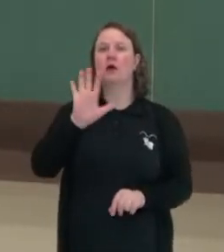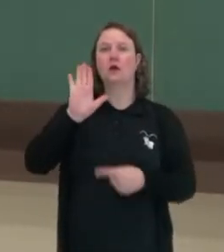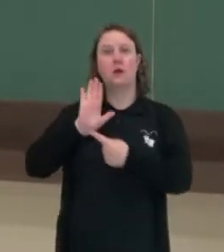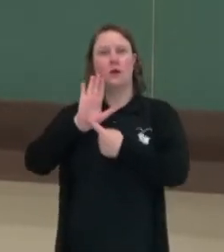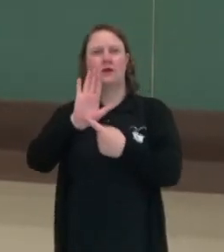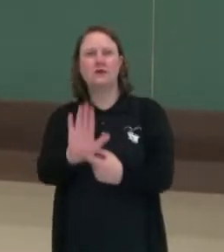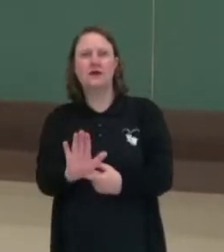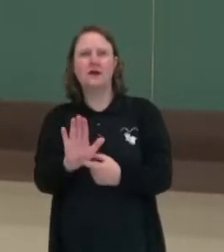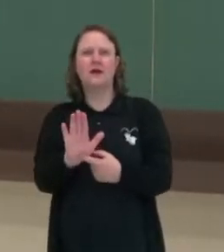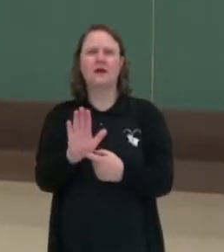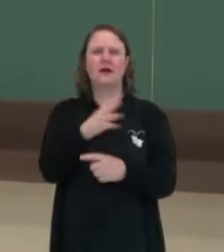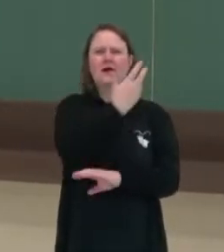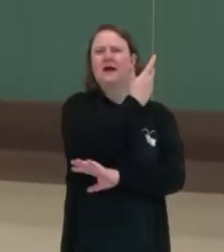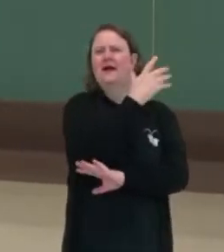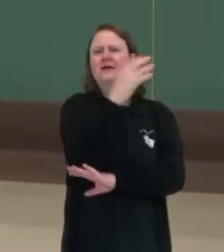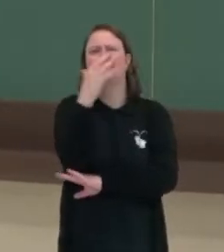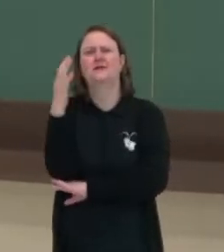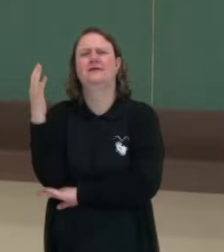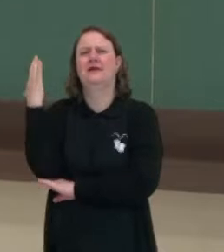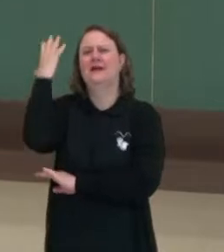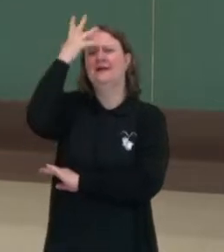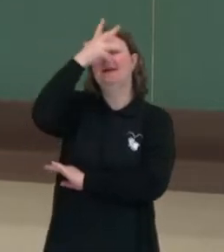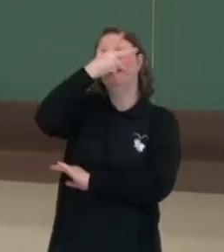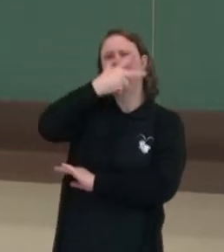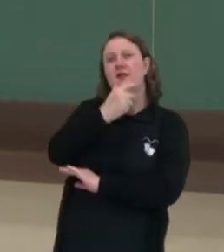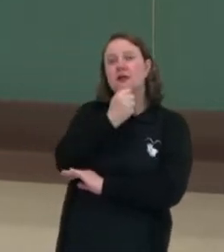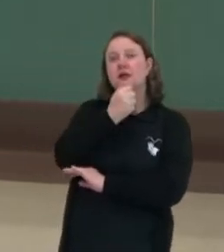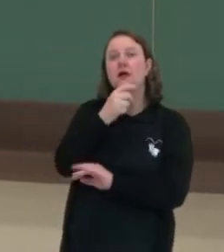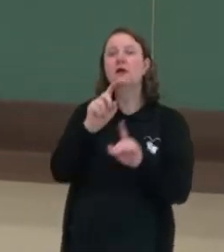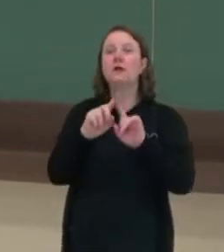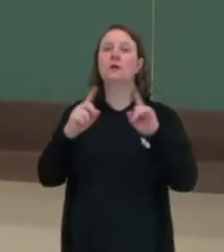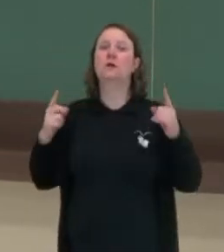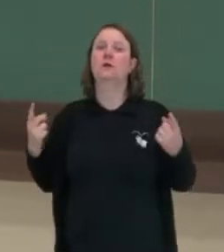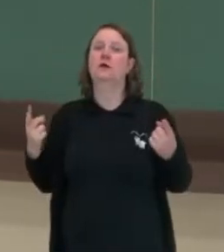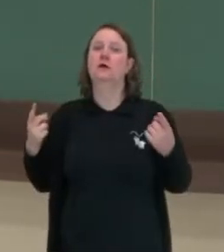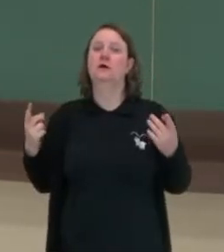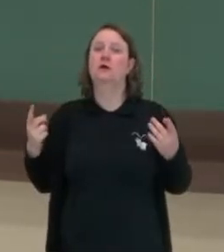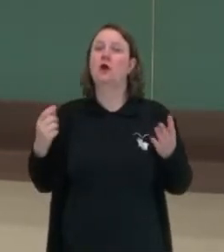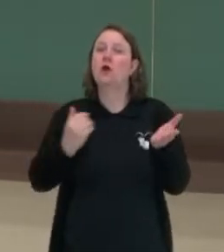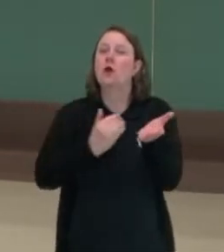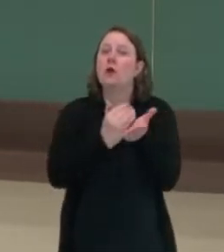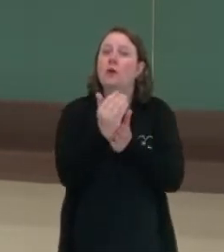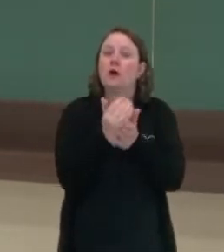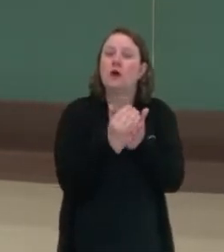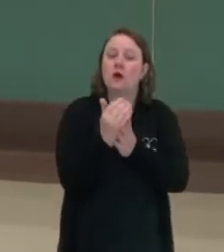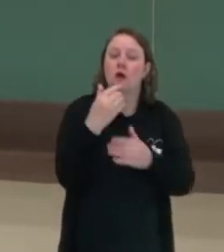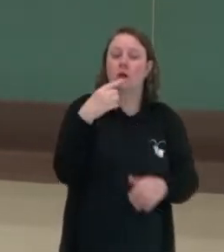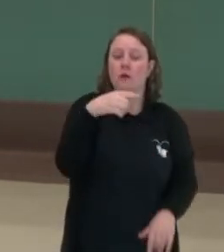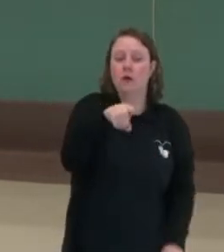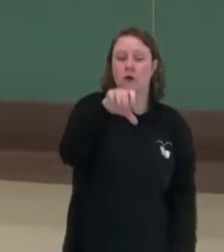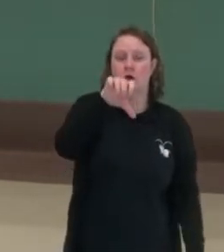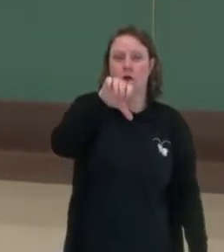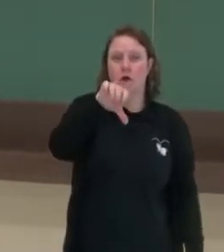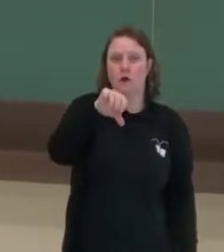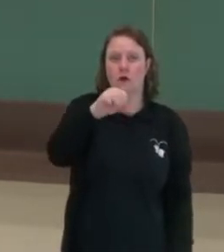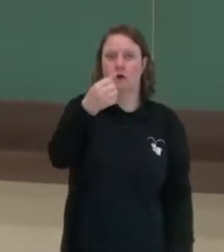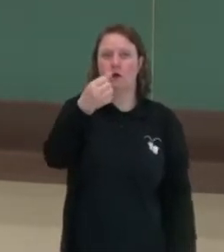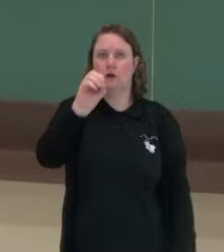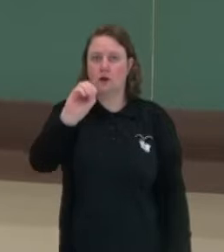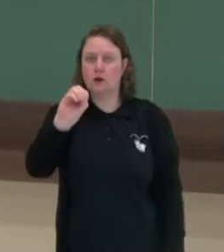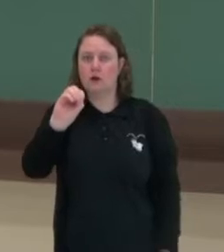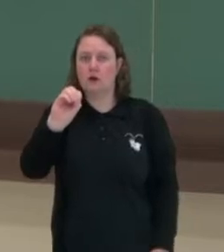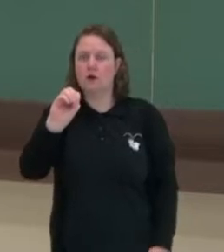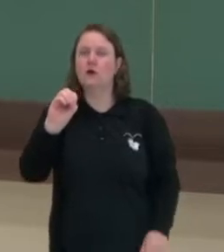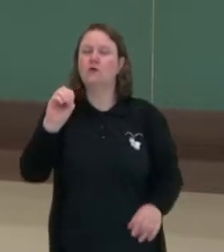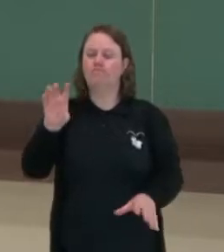natureza é bela, que a natureza é linda, mas olha aí, ó, a partir dos anos 60 do último século, eles